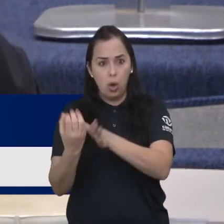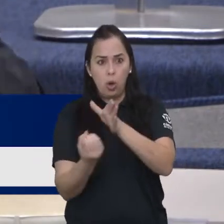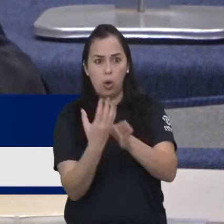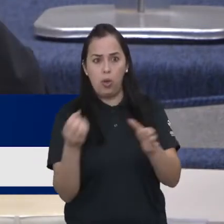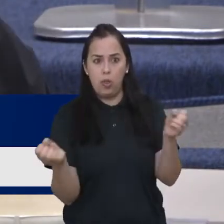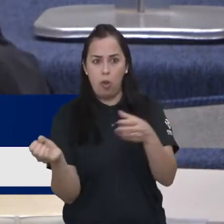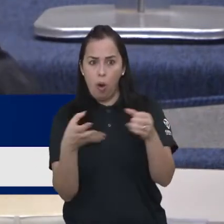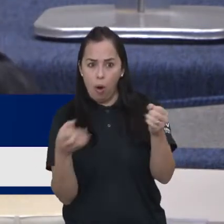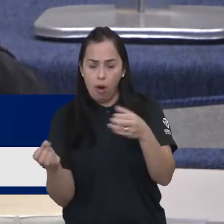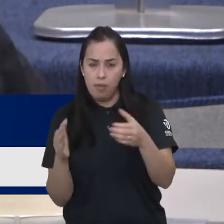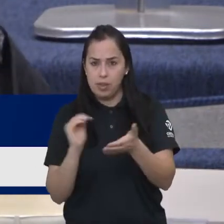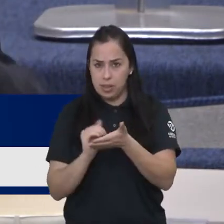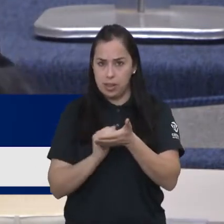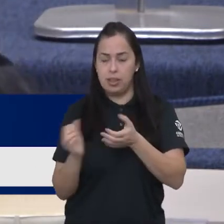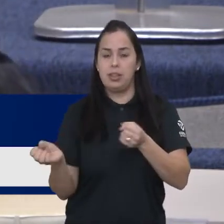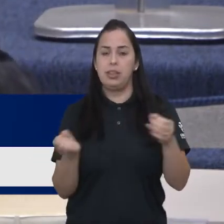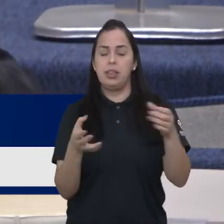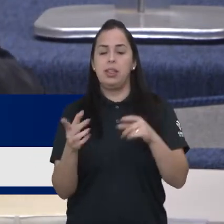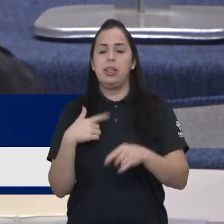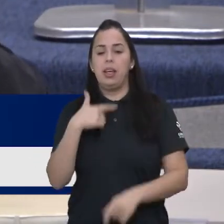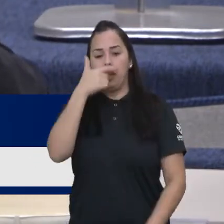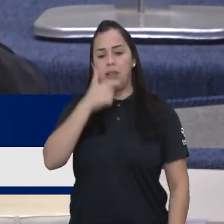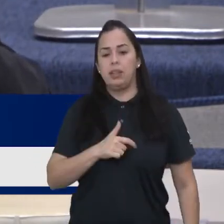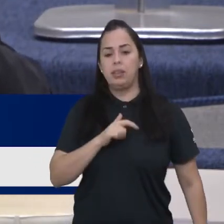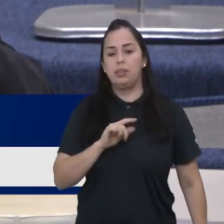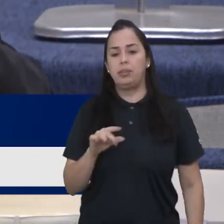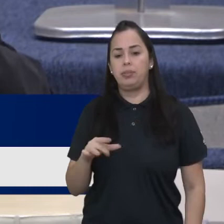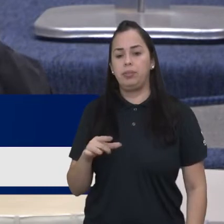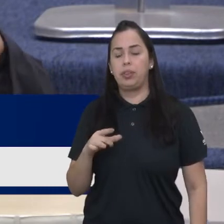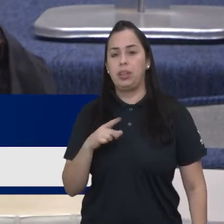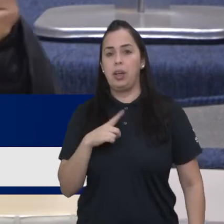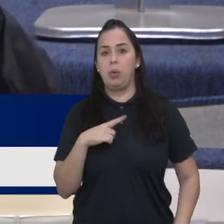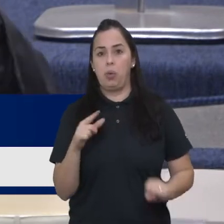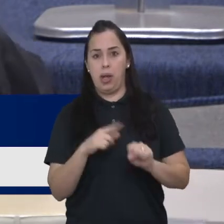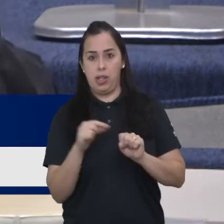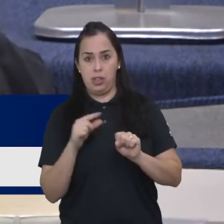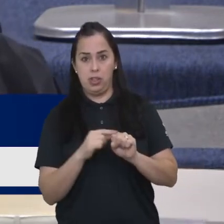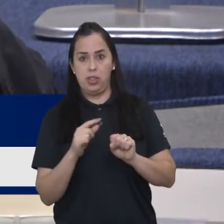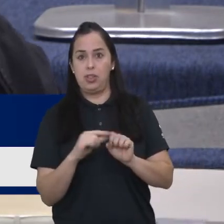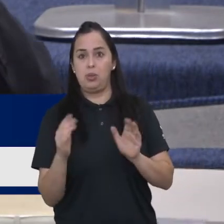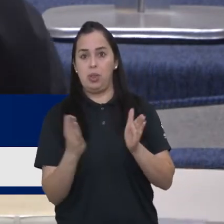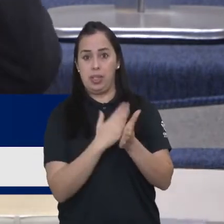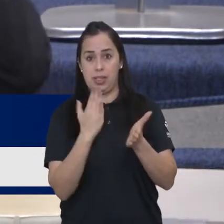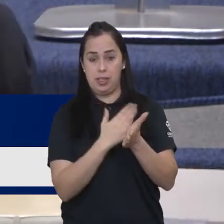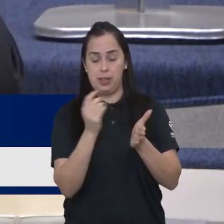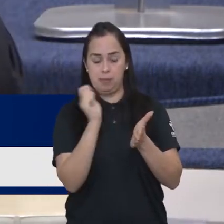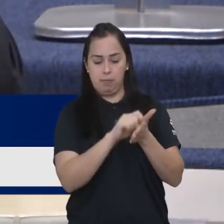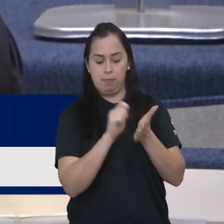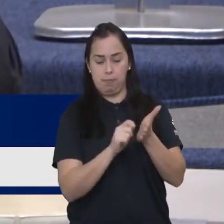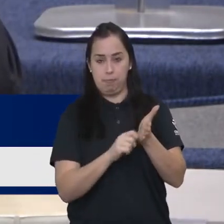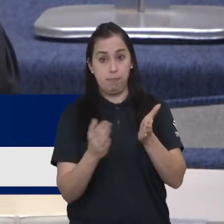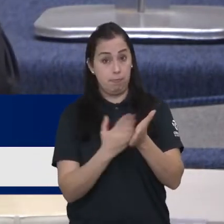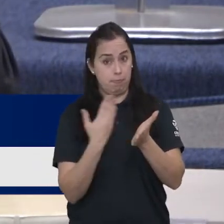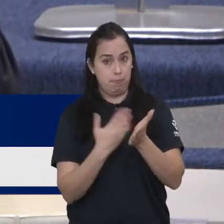secretarias. Eu tenho um artigo escrito numa revista